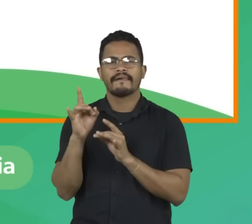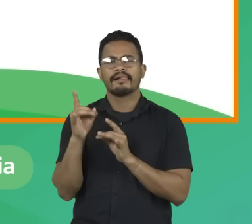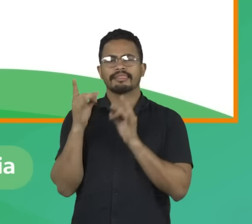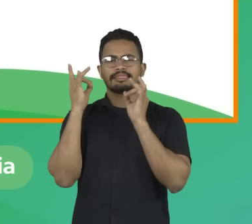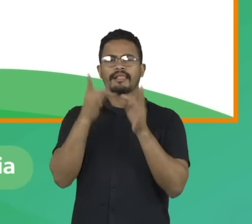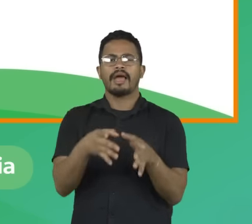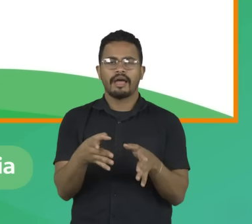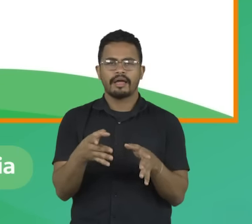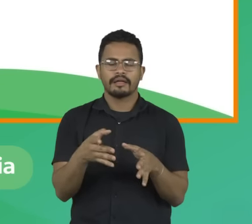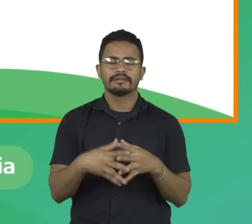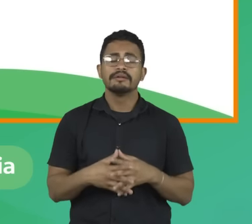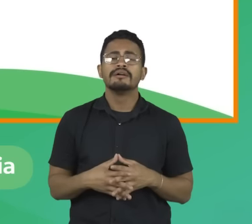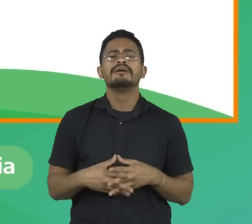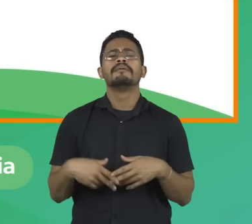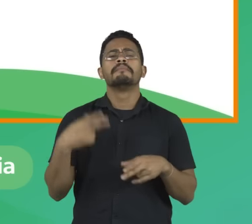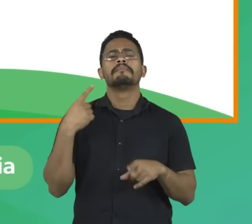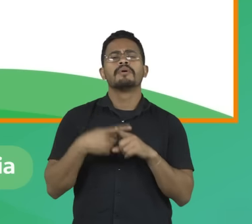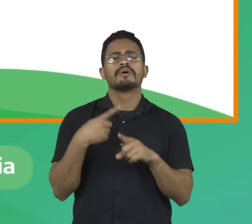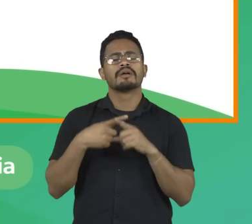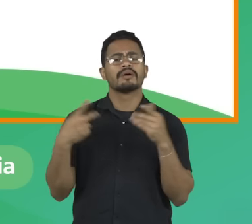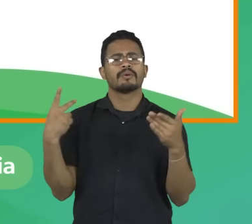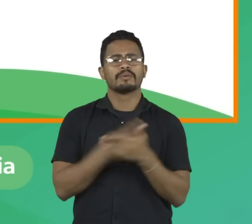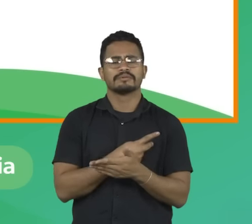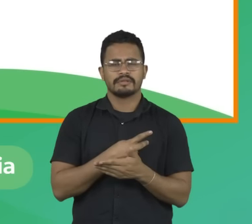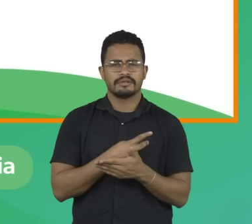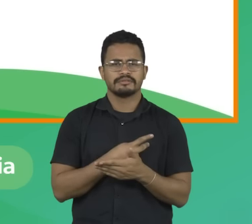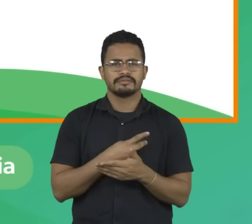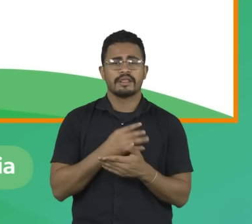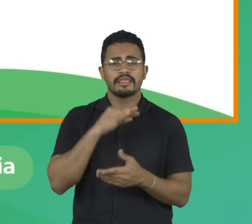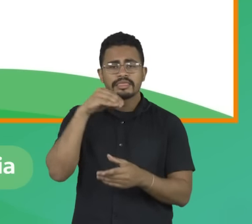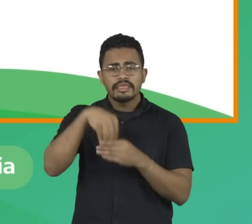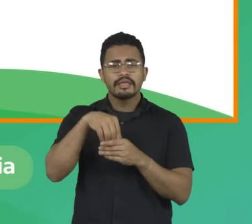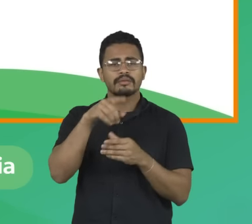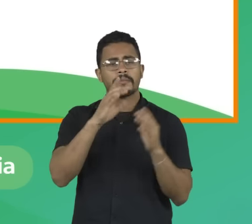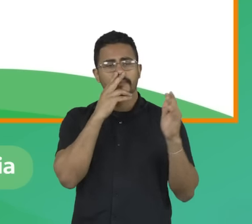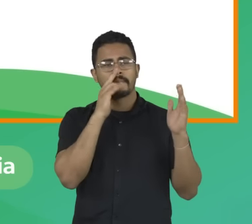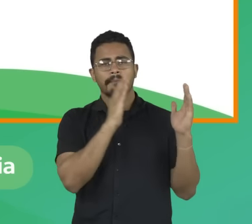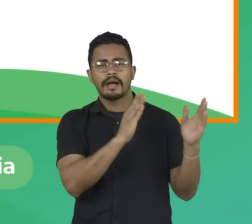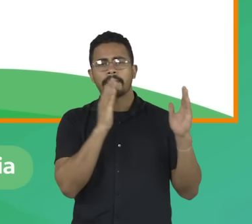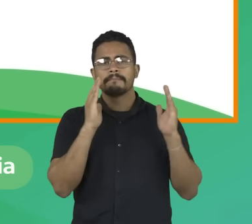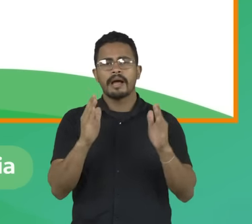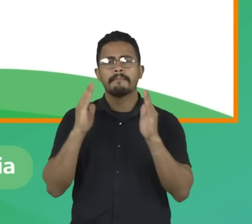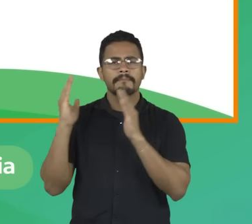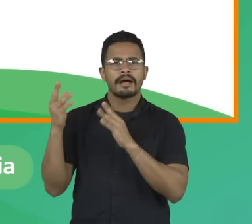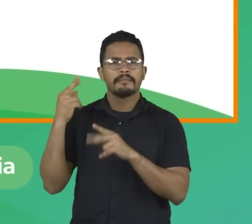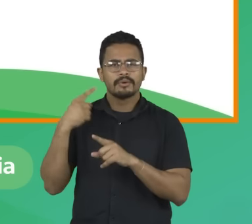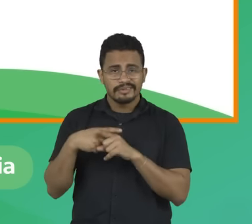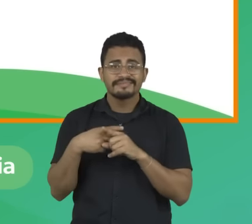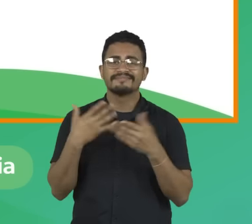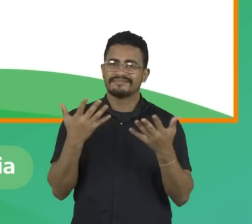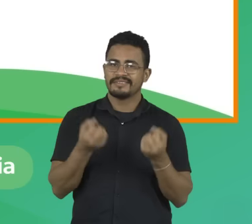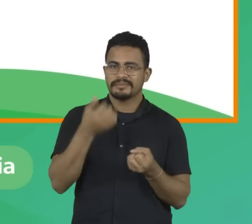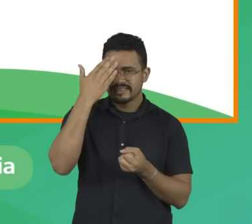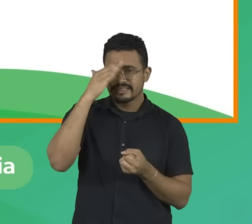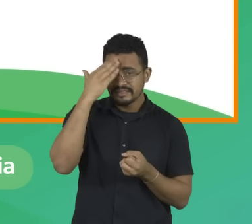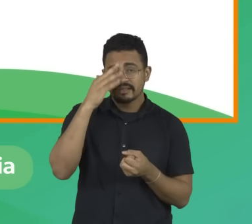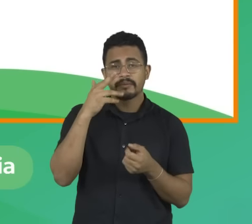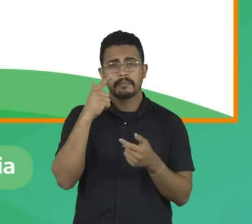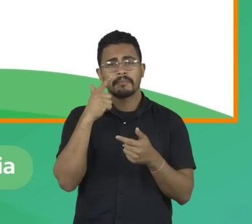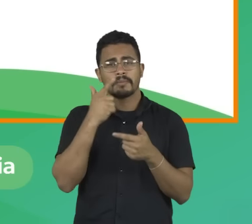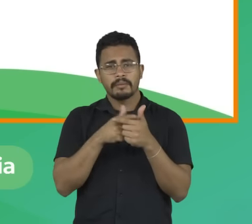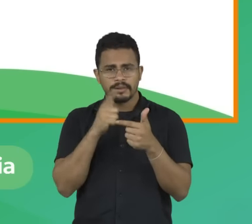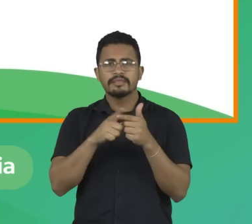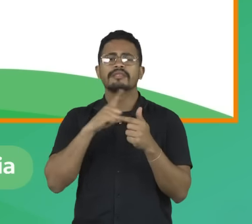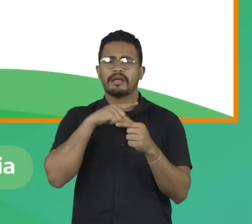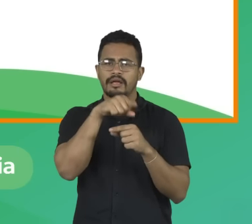descarte, por que ela está acontecendo dentro dessas etapas? Para entender um pouco desse problema, ele é sistêmico. E o que